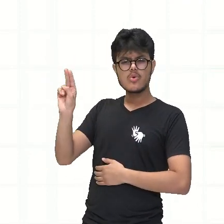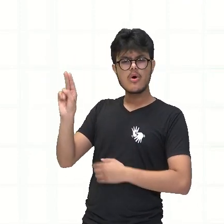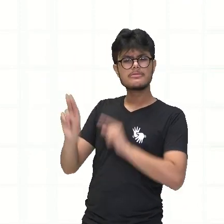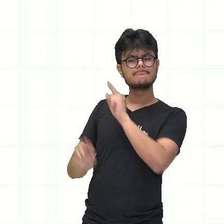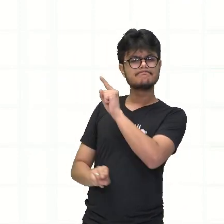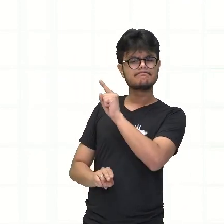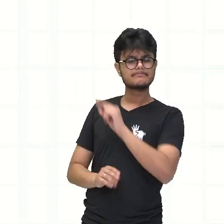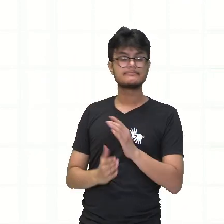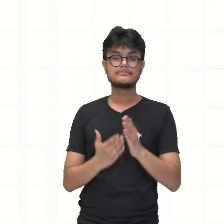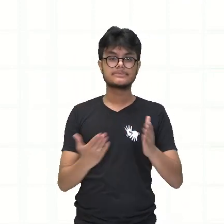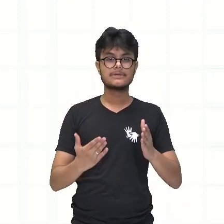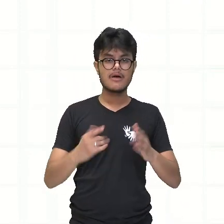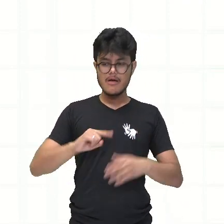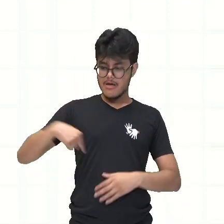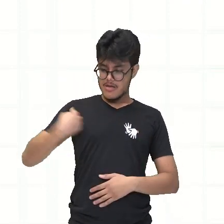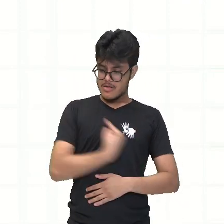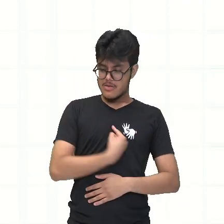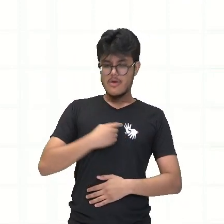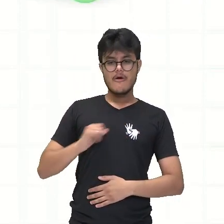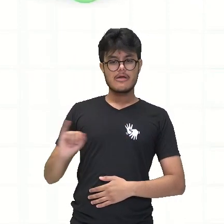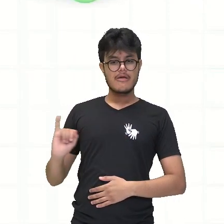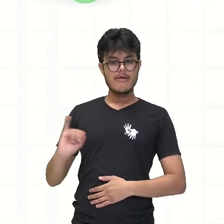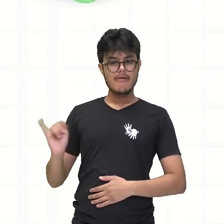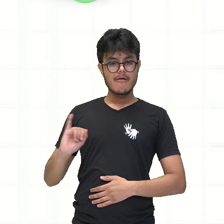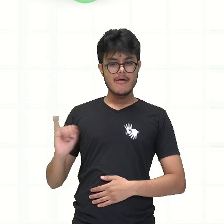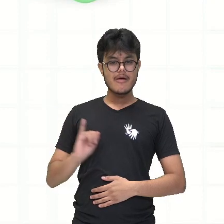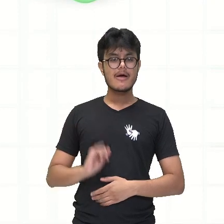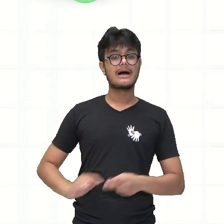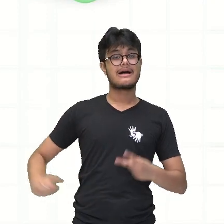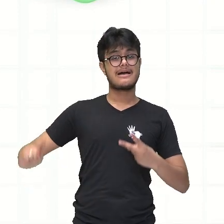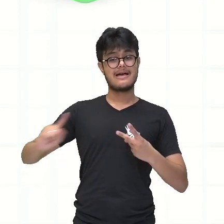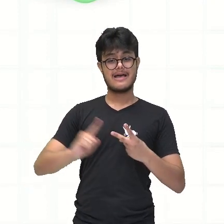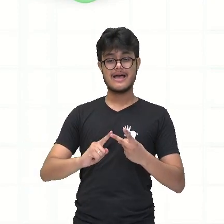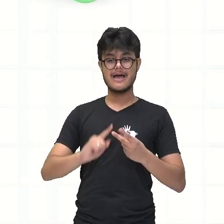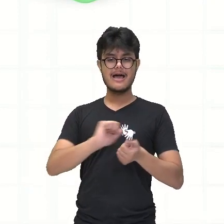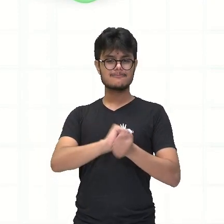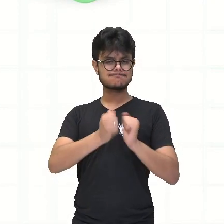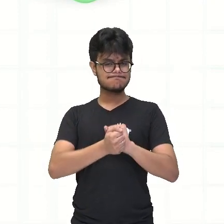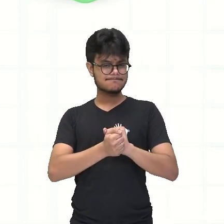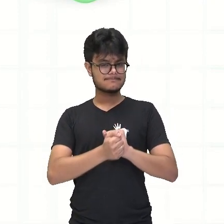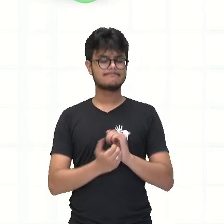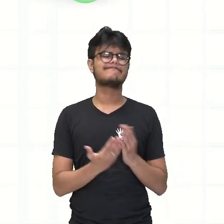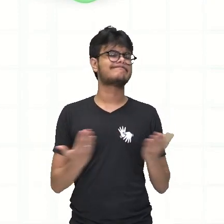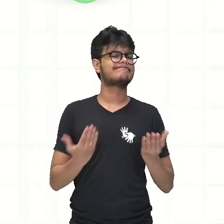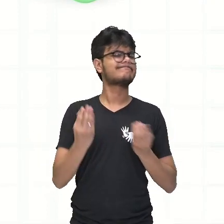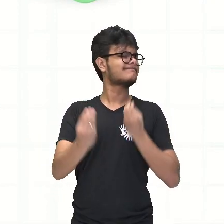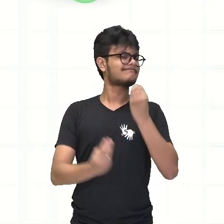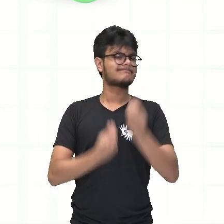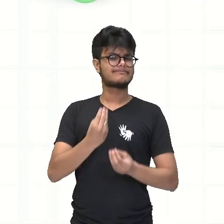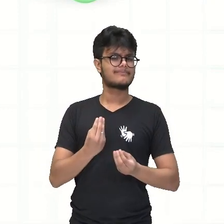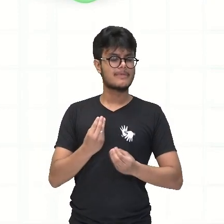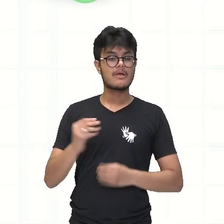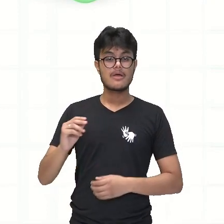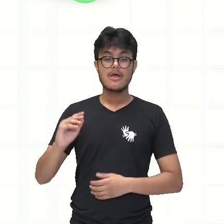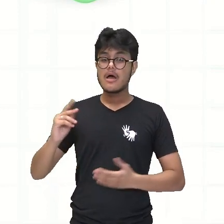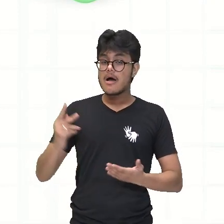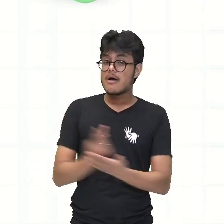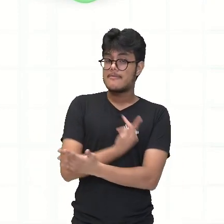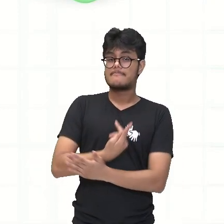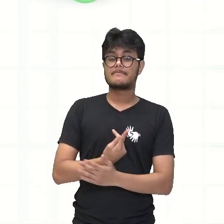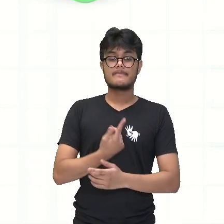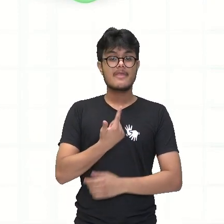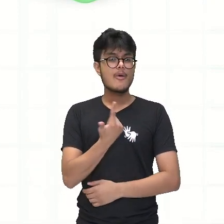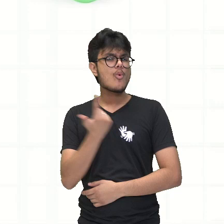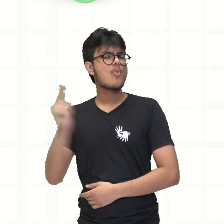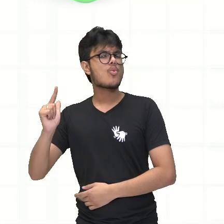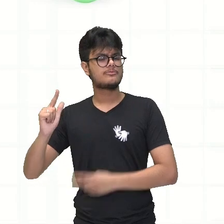imunidade adaptativa. A imunidade adaptativa é um outro tipo, tá? Nós falamos, todos eles compõem